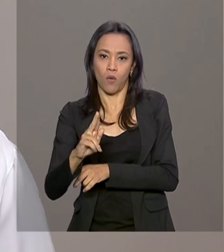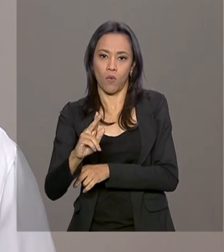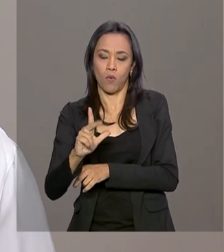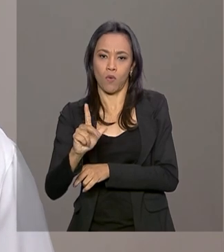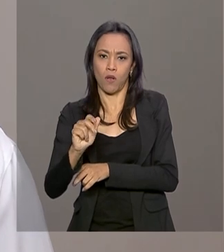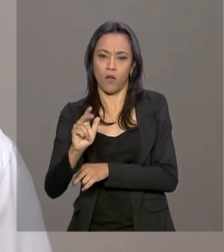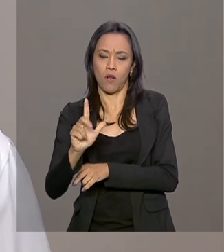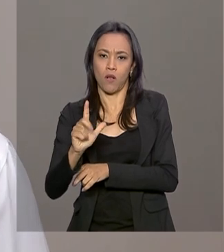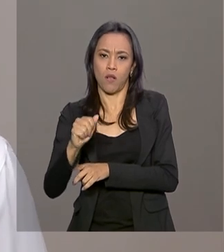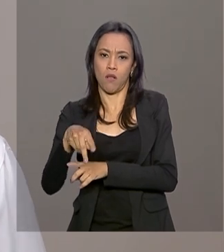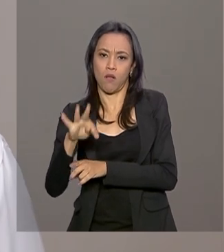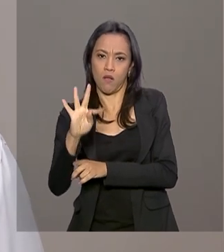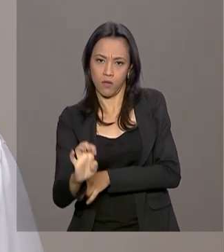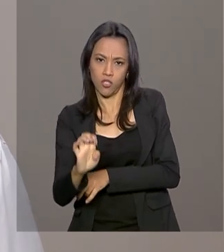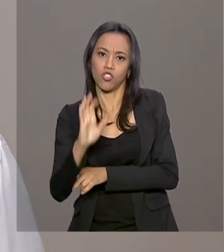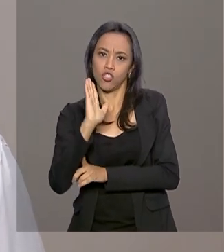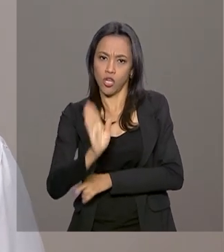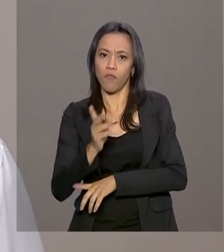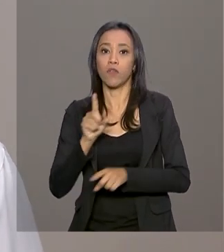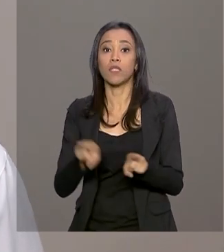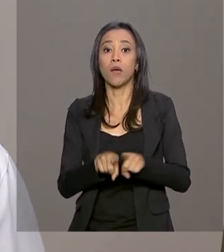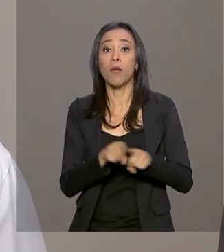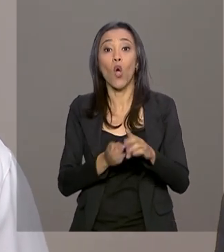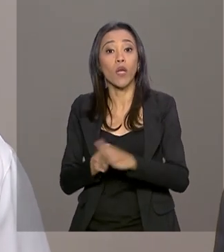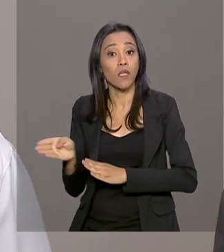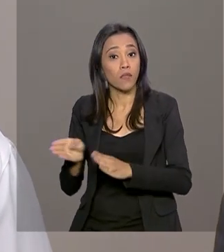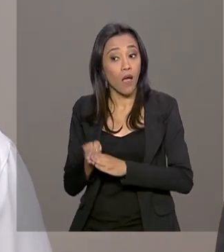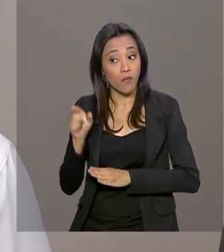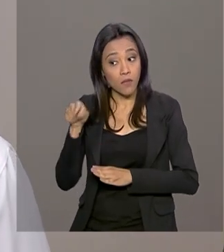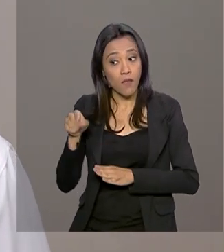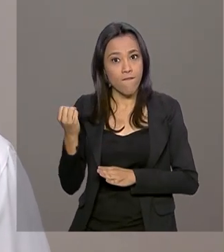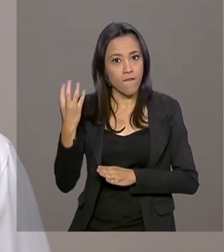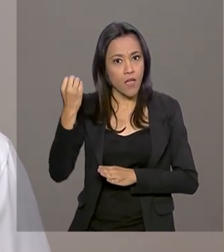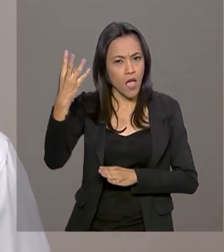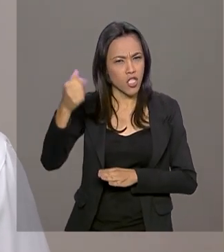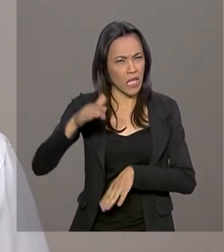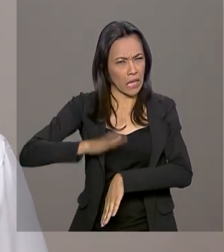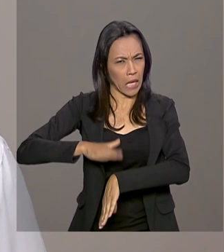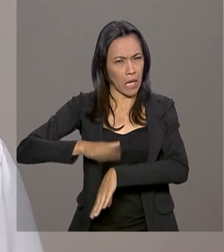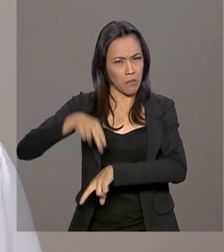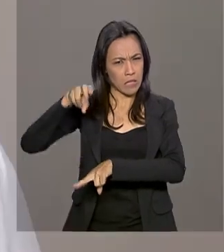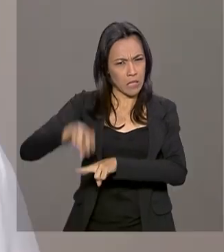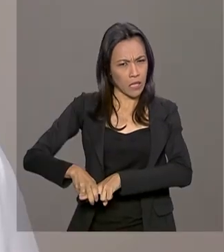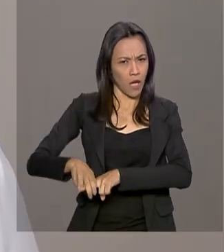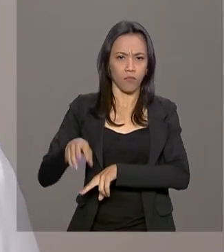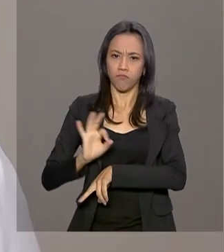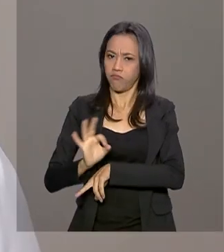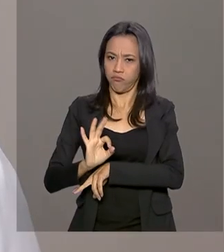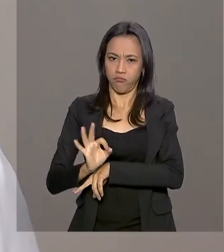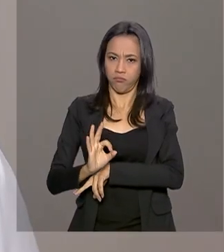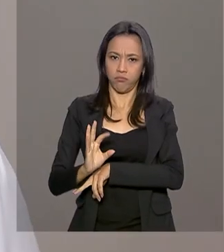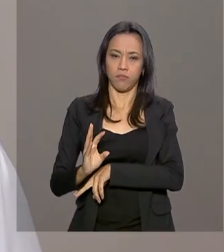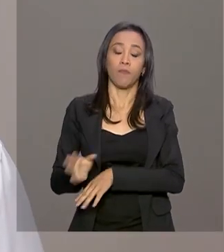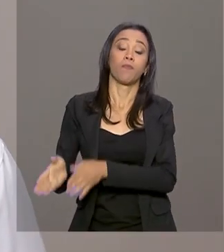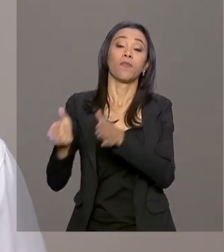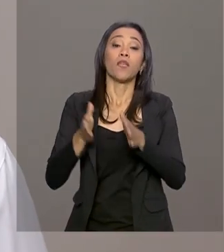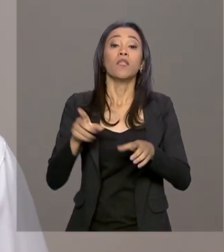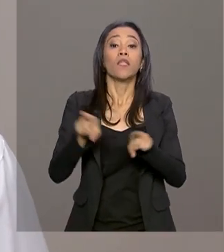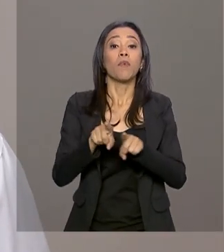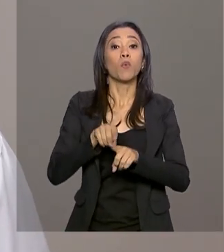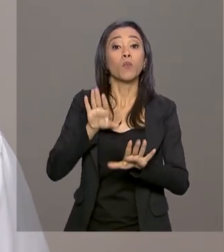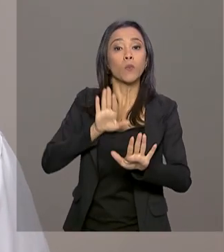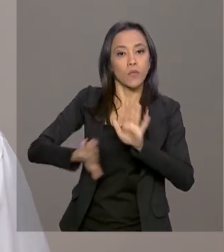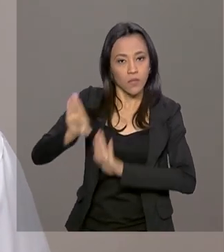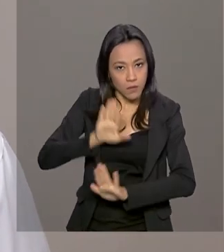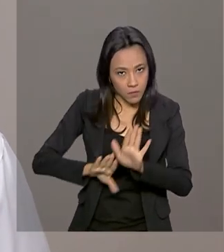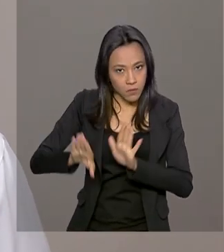e foi orientado que durante a viagem não permaneça muito tempo sentado o cuidado e uma